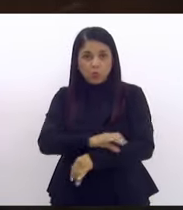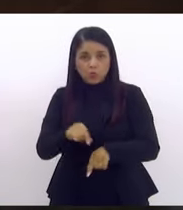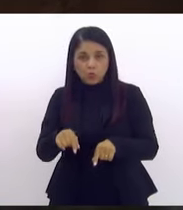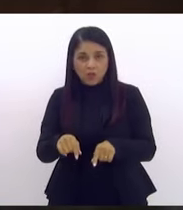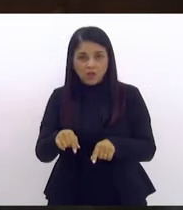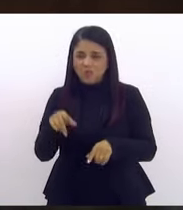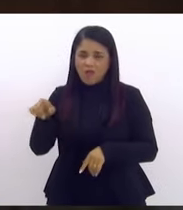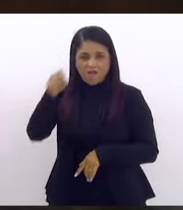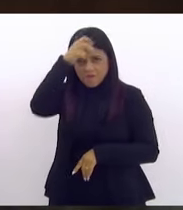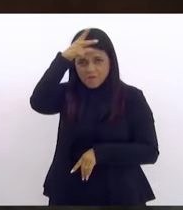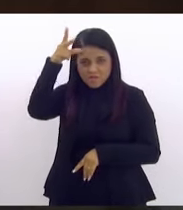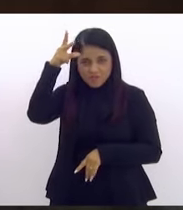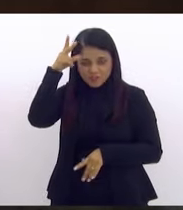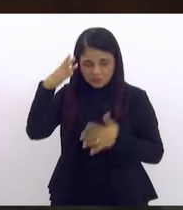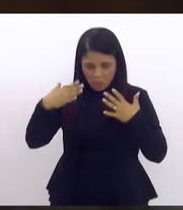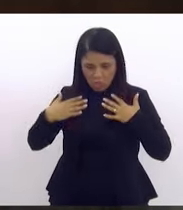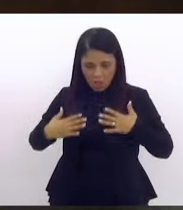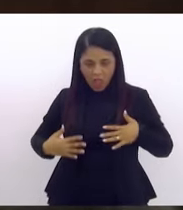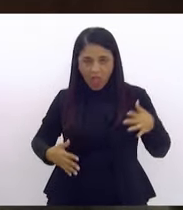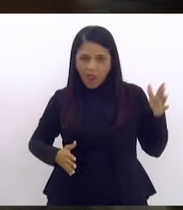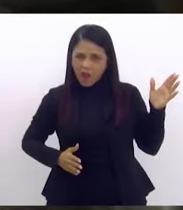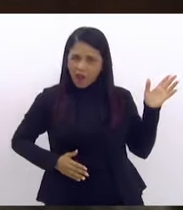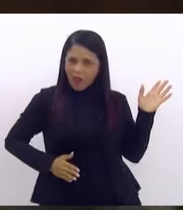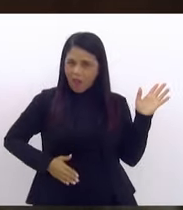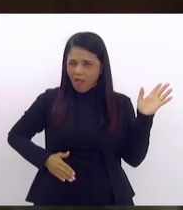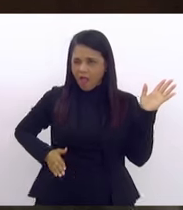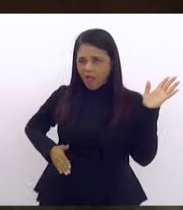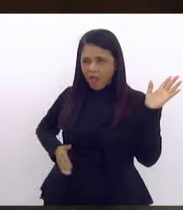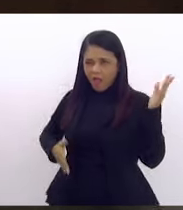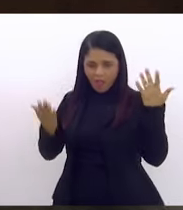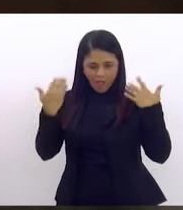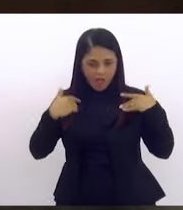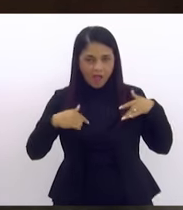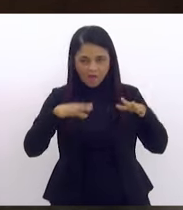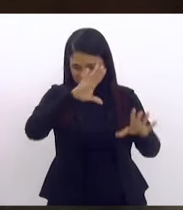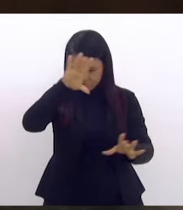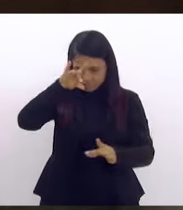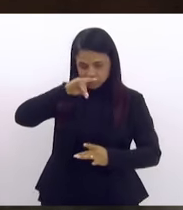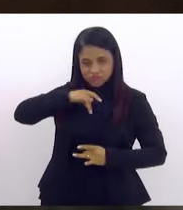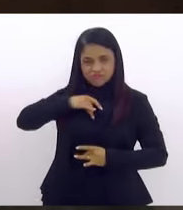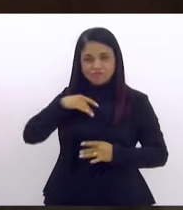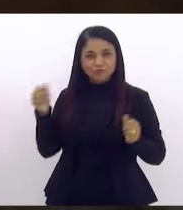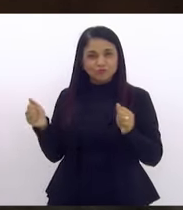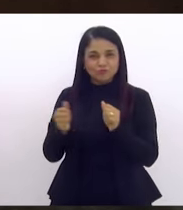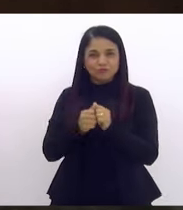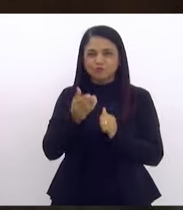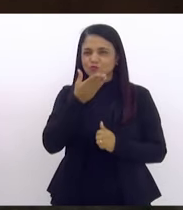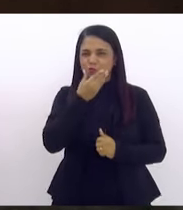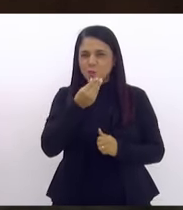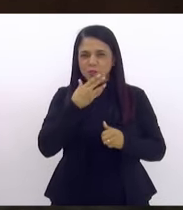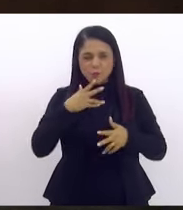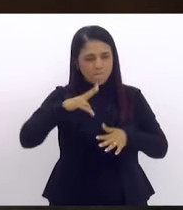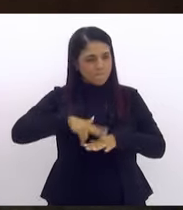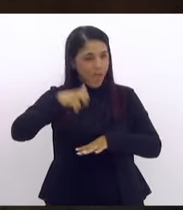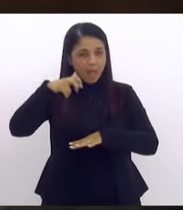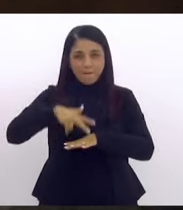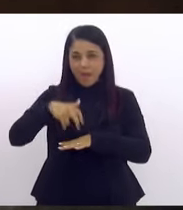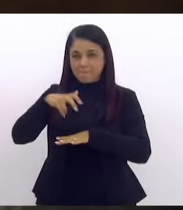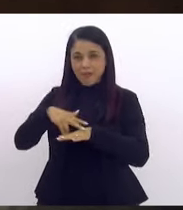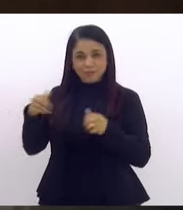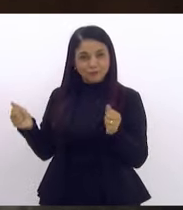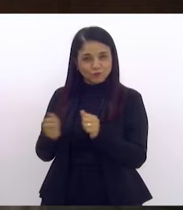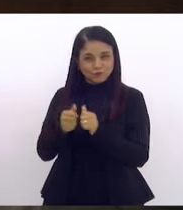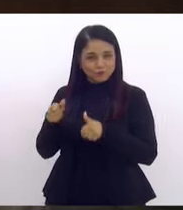ficar travestido de malandro junto dos seus meninos alegres, saltitantes, usurpando